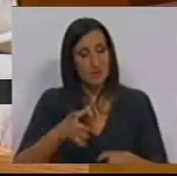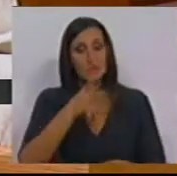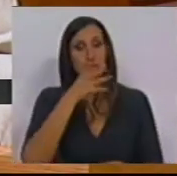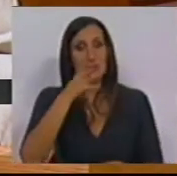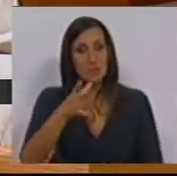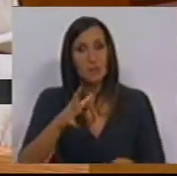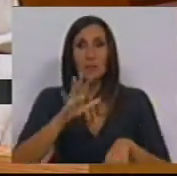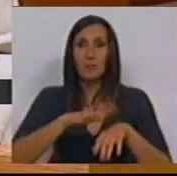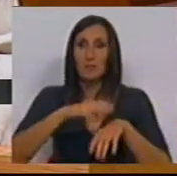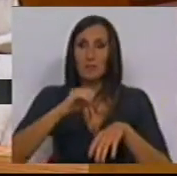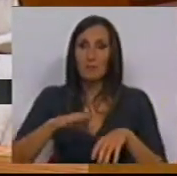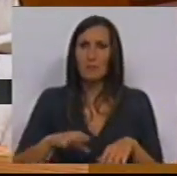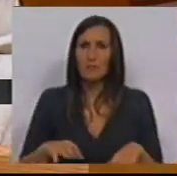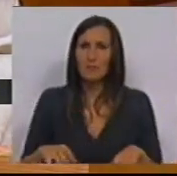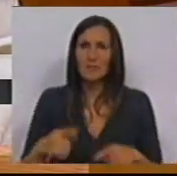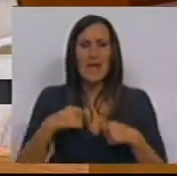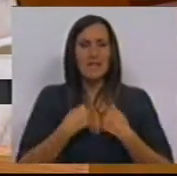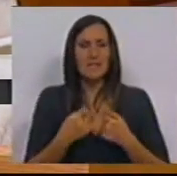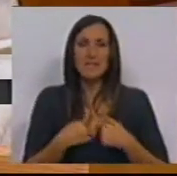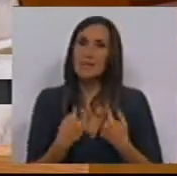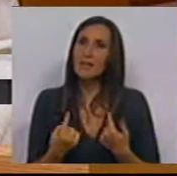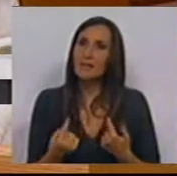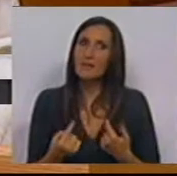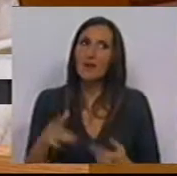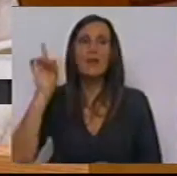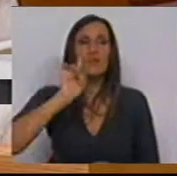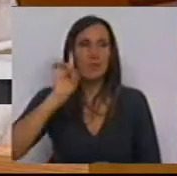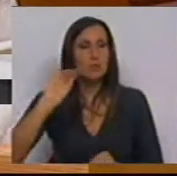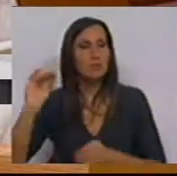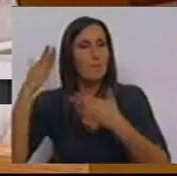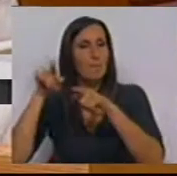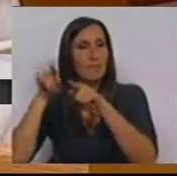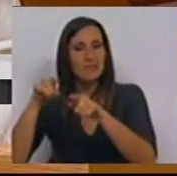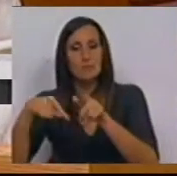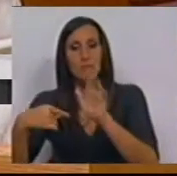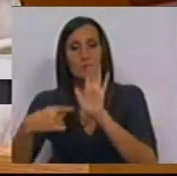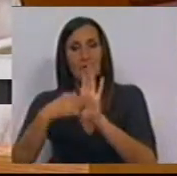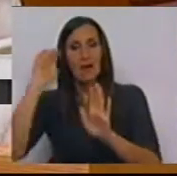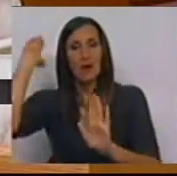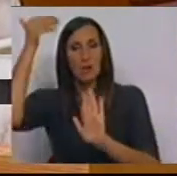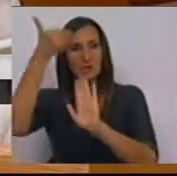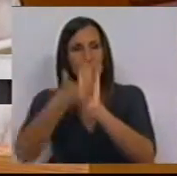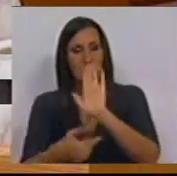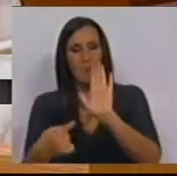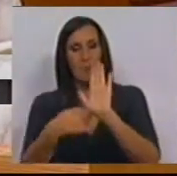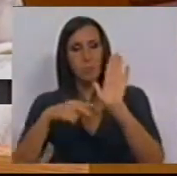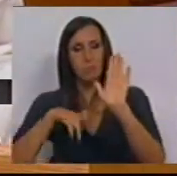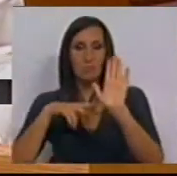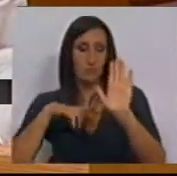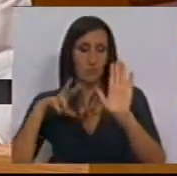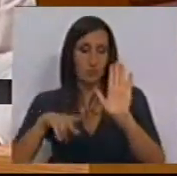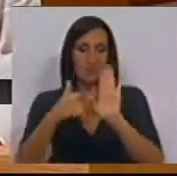a dimensão dada pela iniciativa aos valores e princípios consagrados na Constituição da República